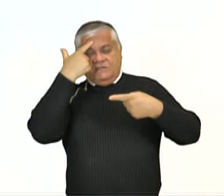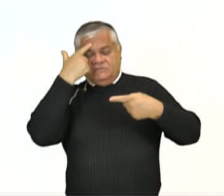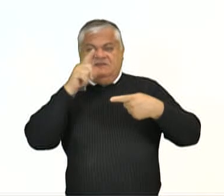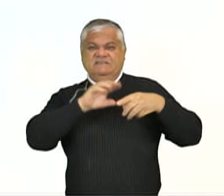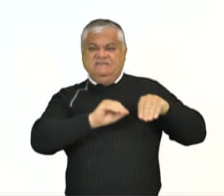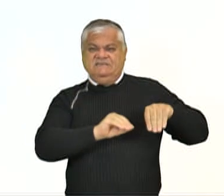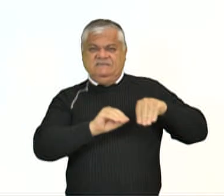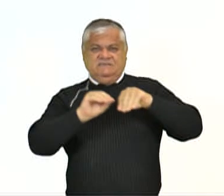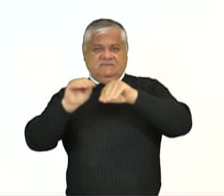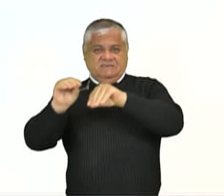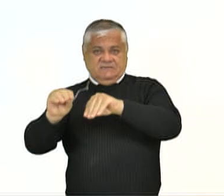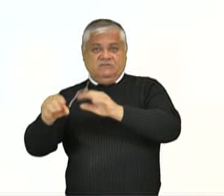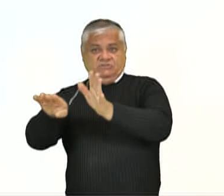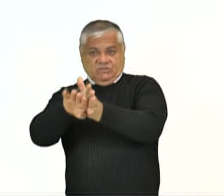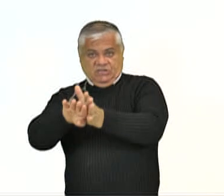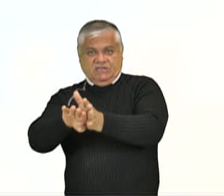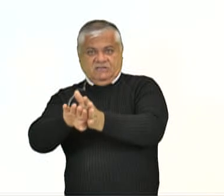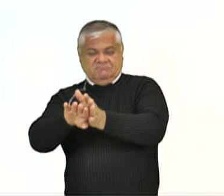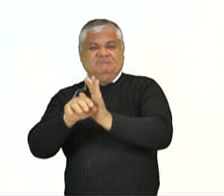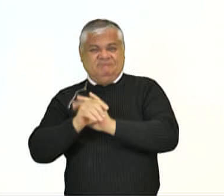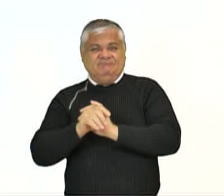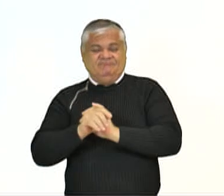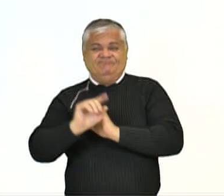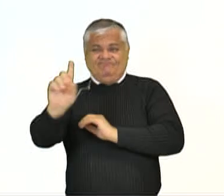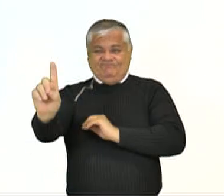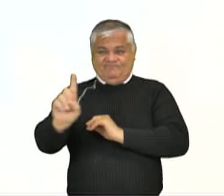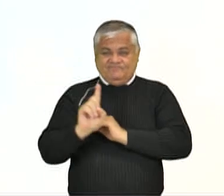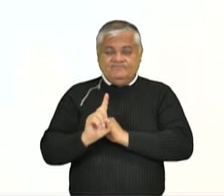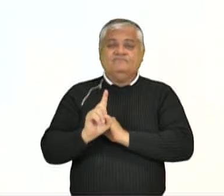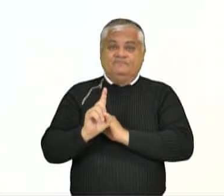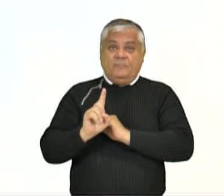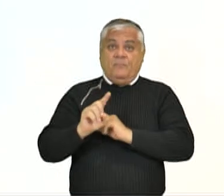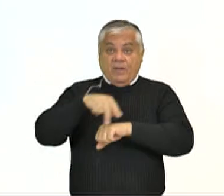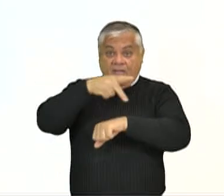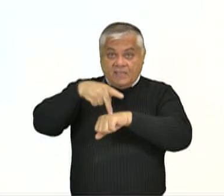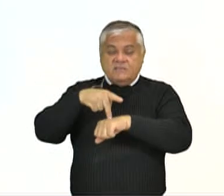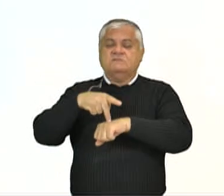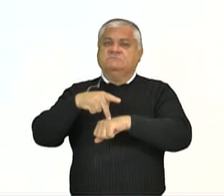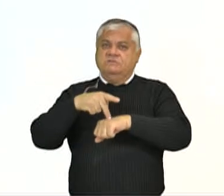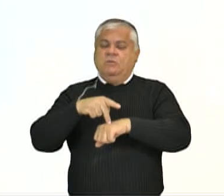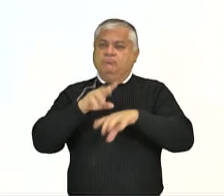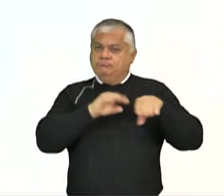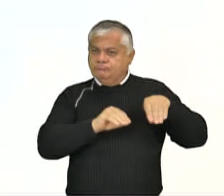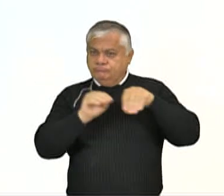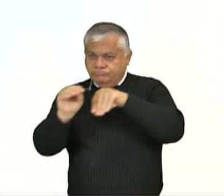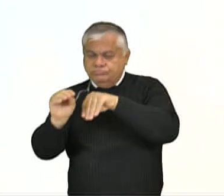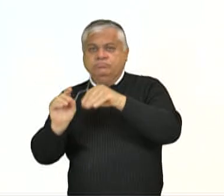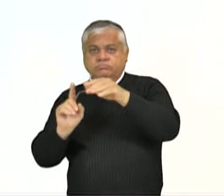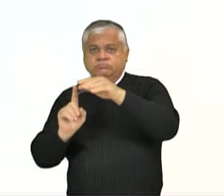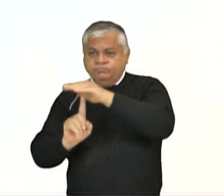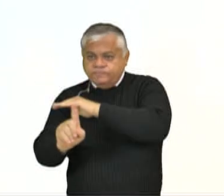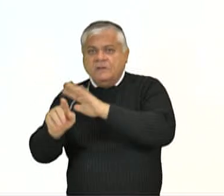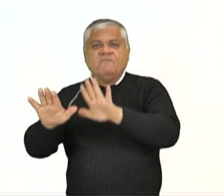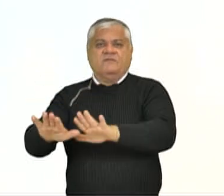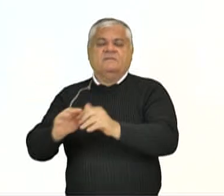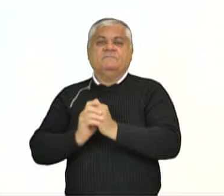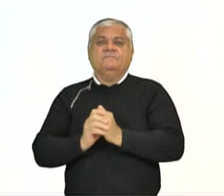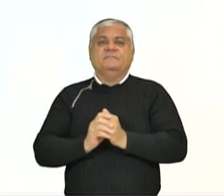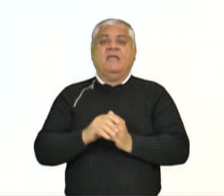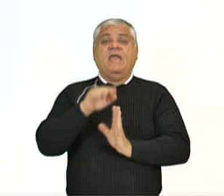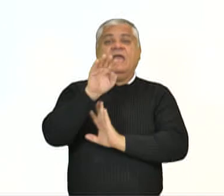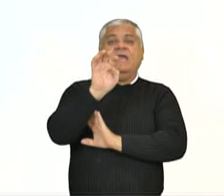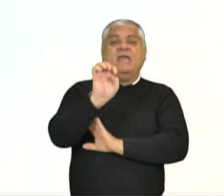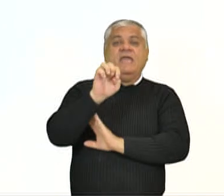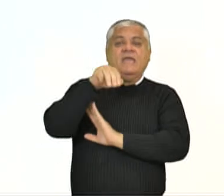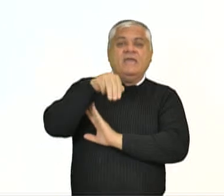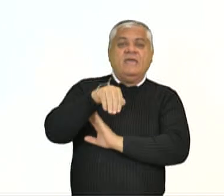quando a pessoa chega, ou seja, a entrada ao novo país, então a pessoa está entrando. E o